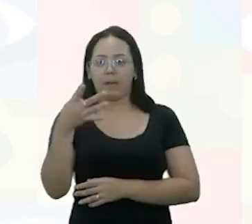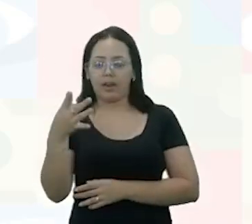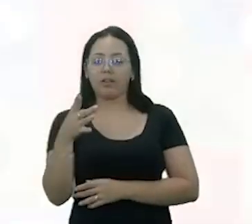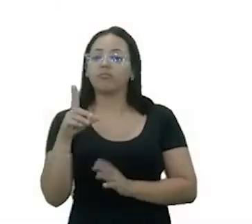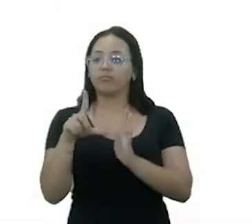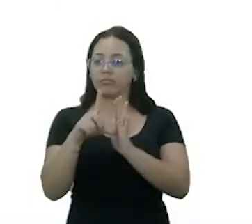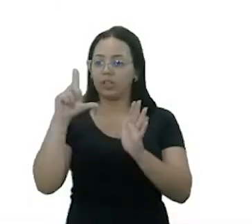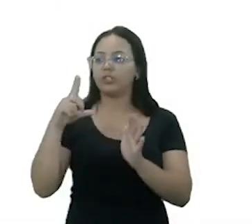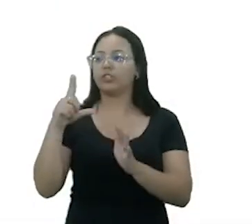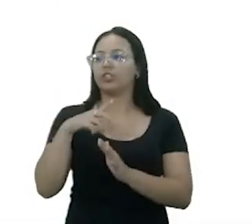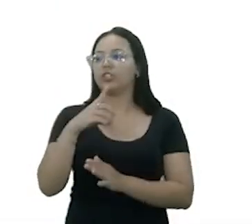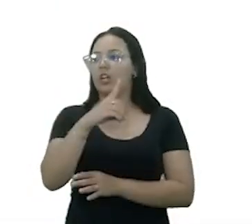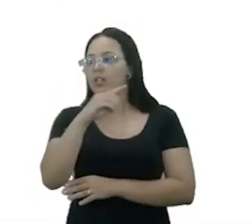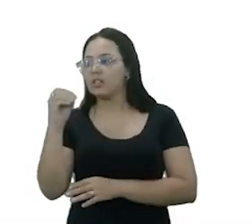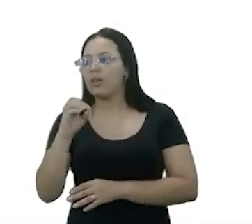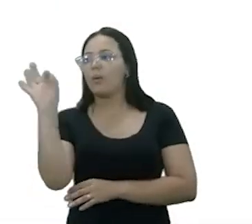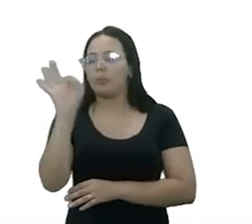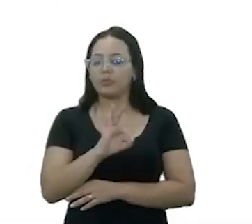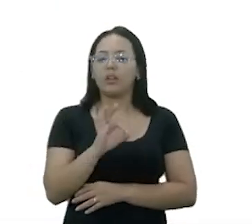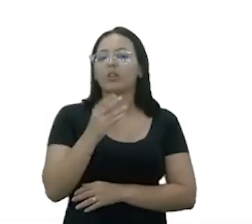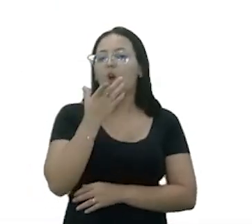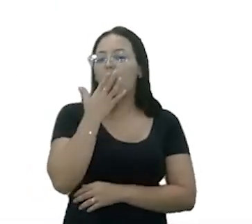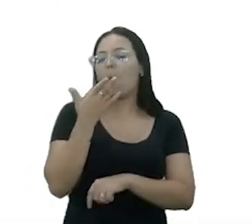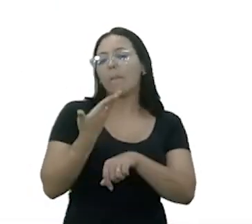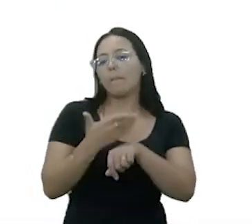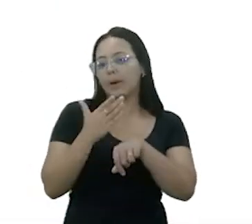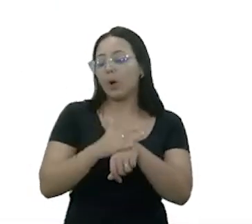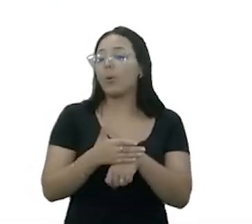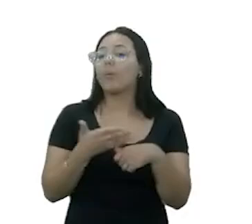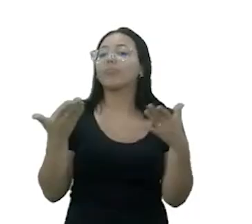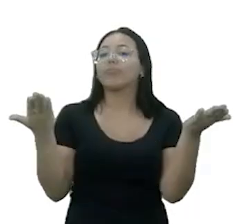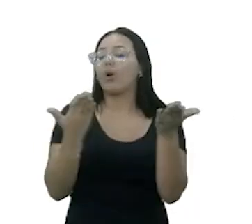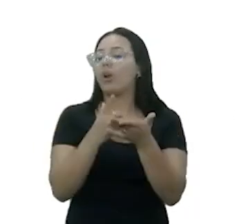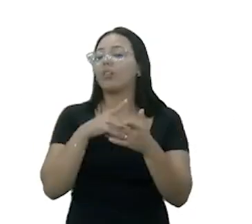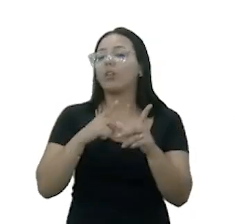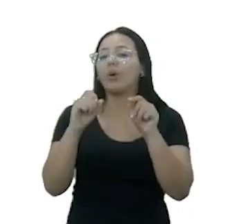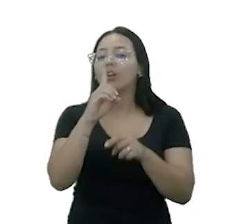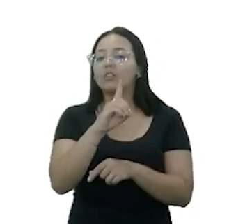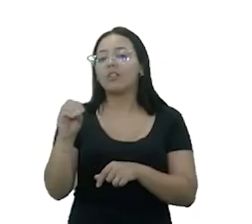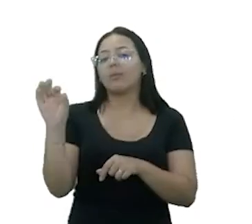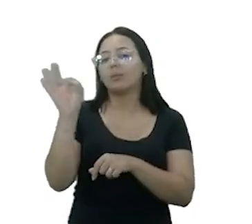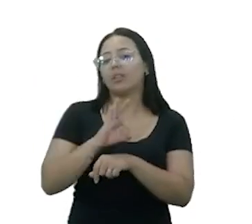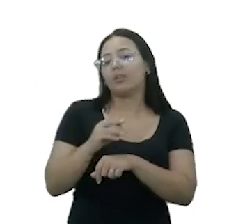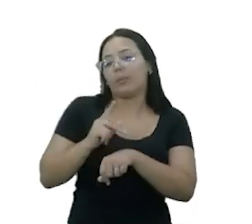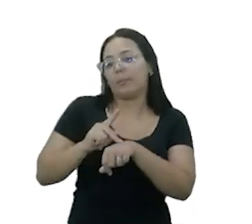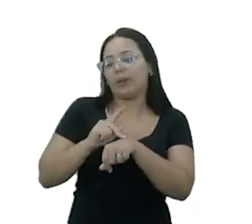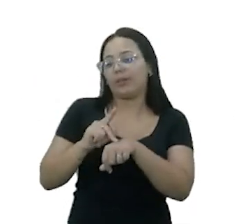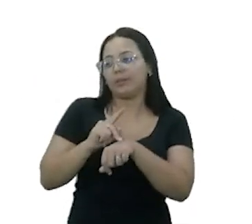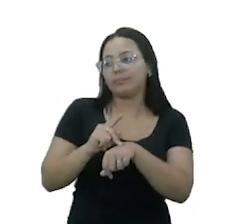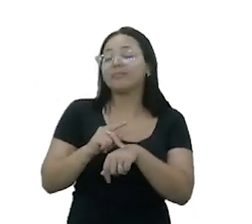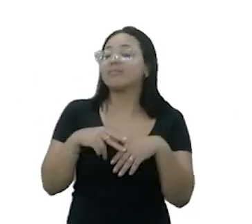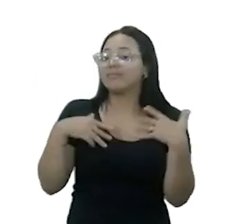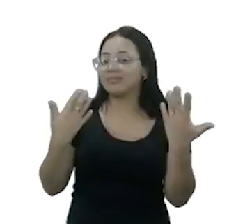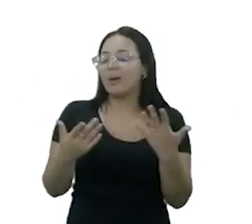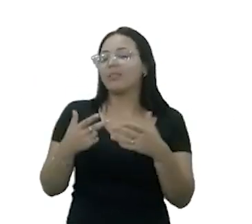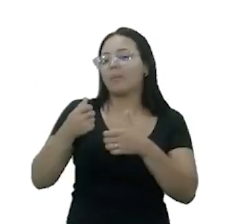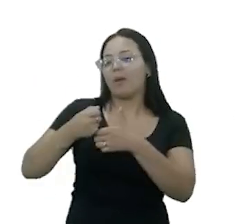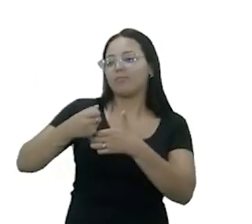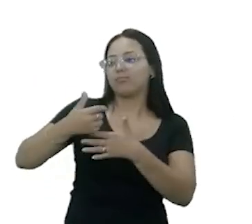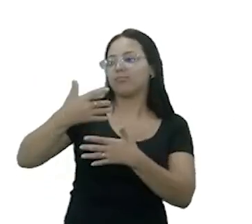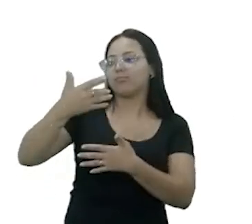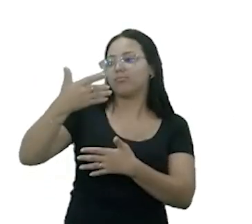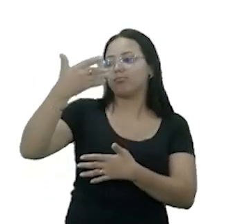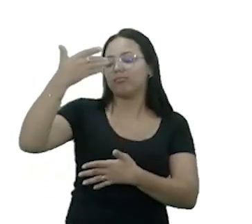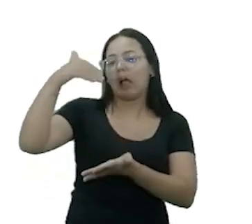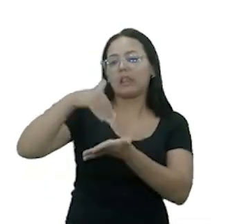tinha 100% e era branco, agora a gente tem o quê? 100% preto. E a gente vai descendo até chegar